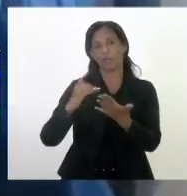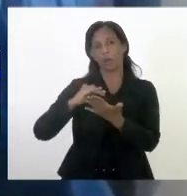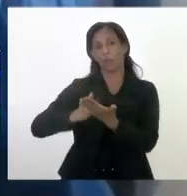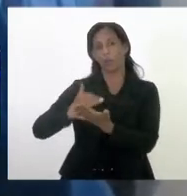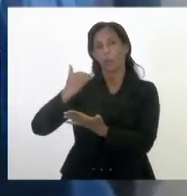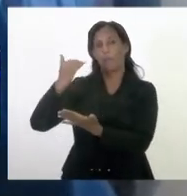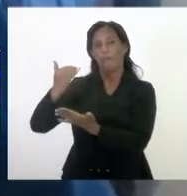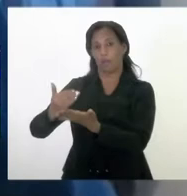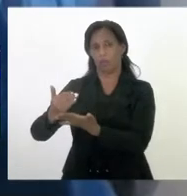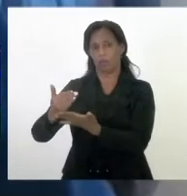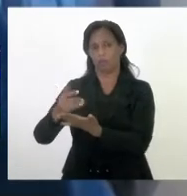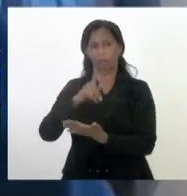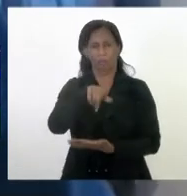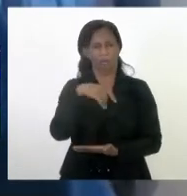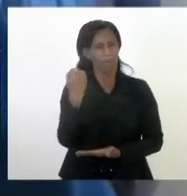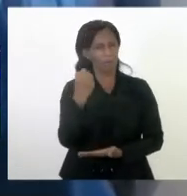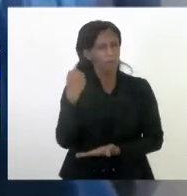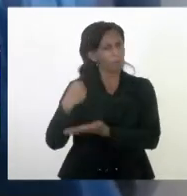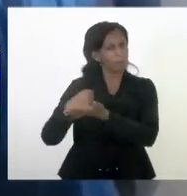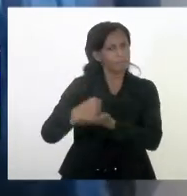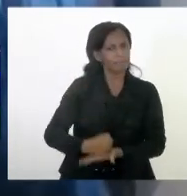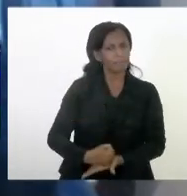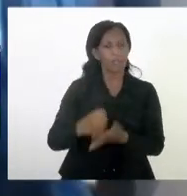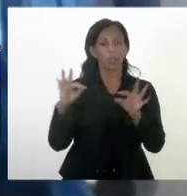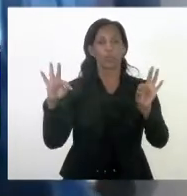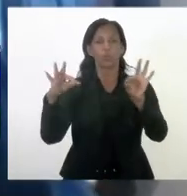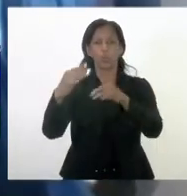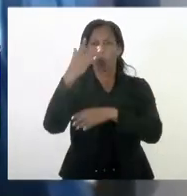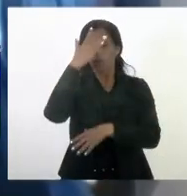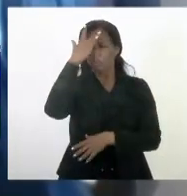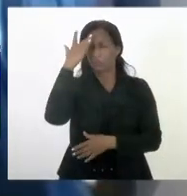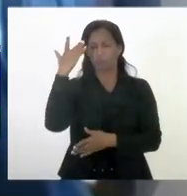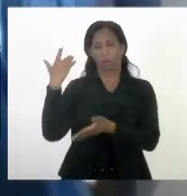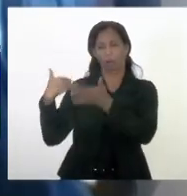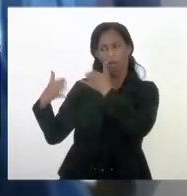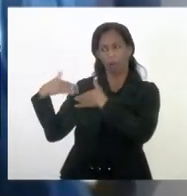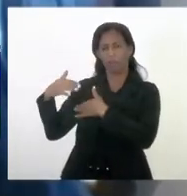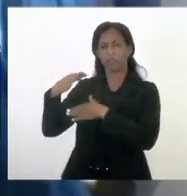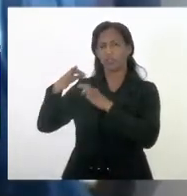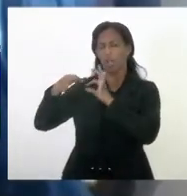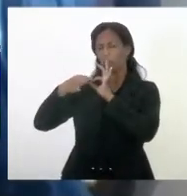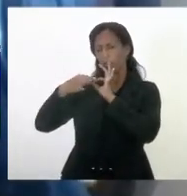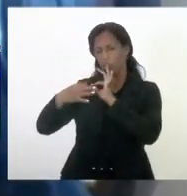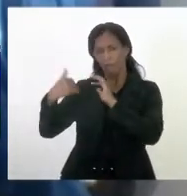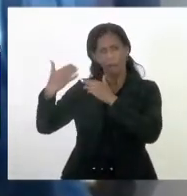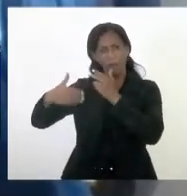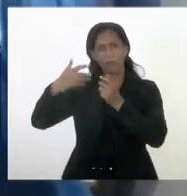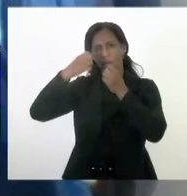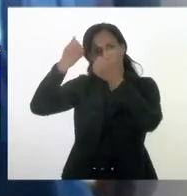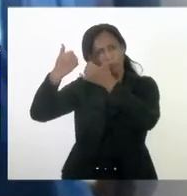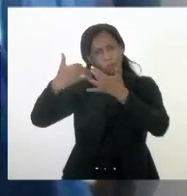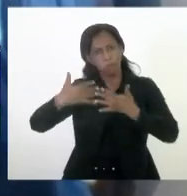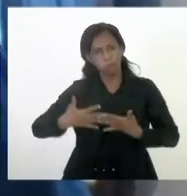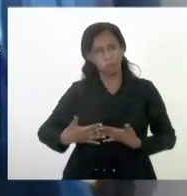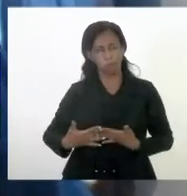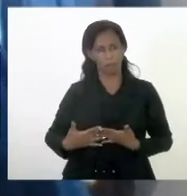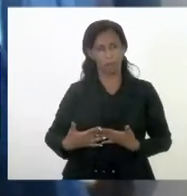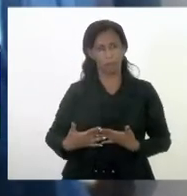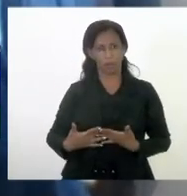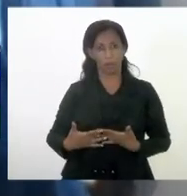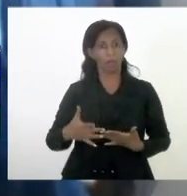de peso. Todos os que me precederam, com uma única exceção,